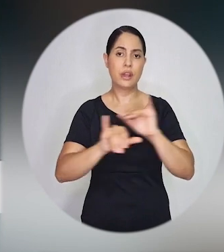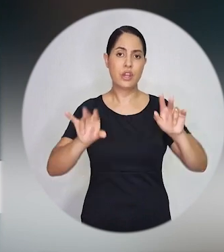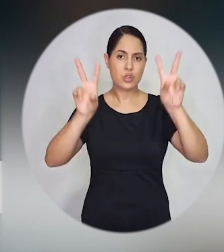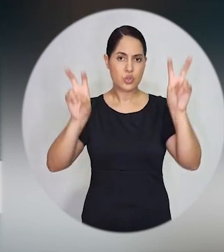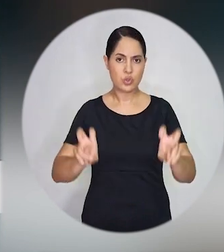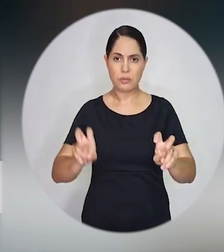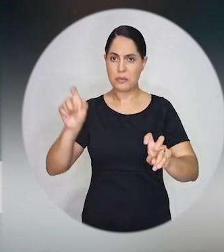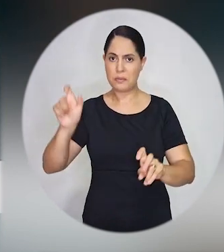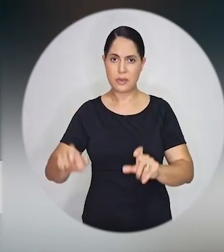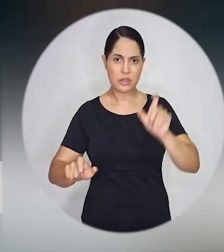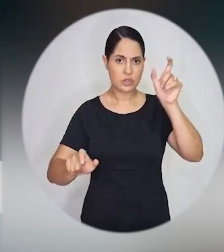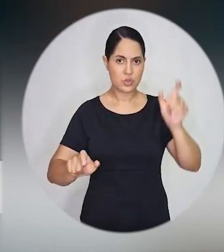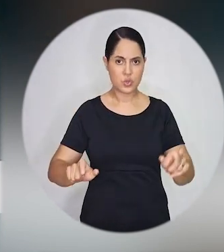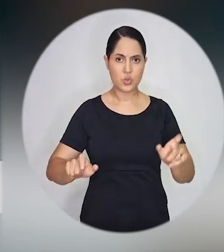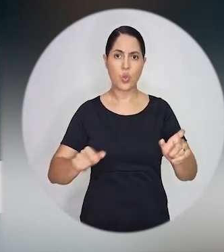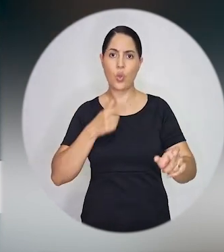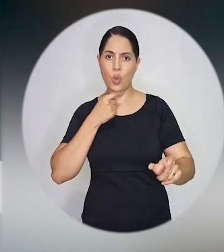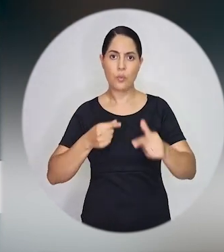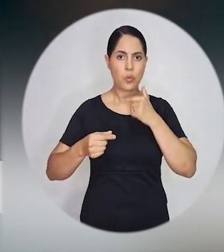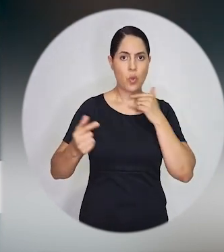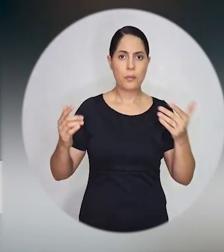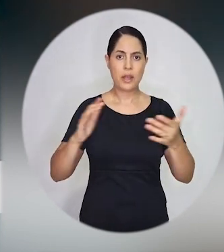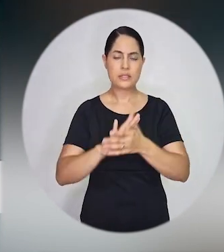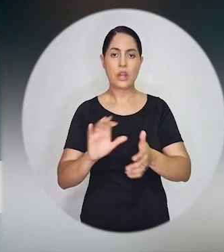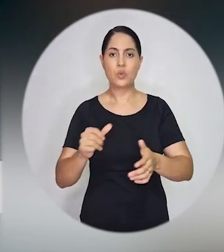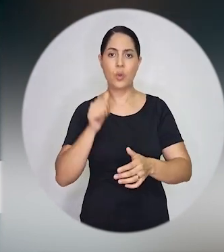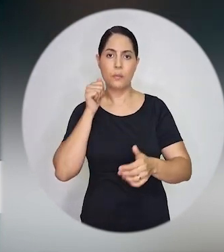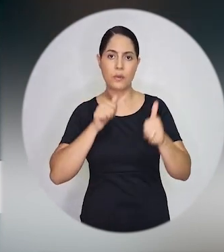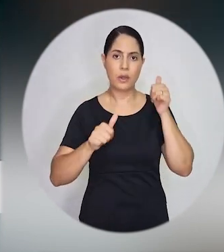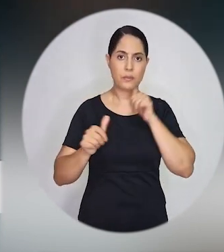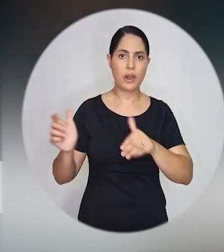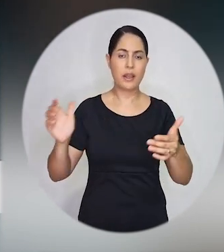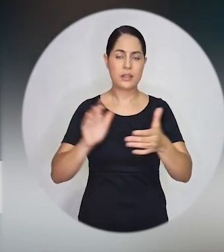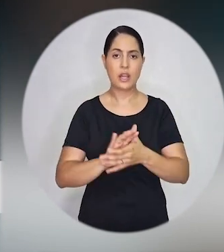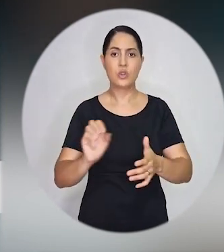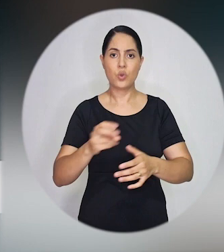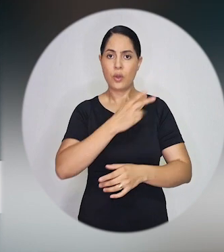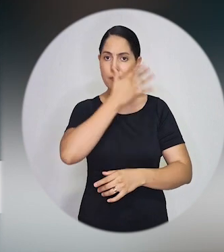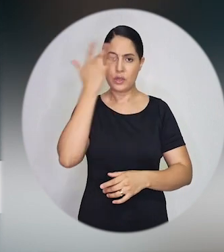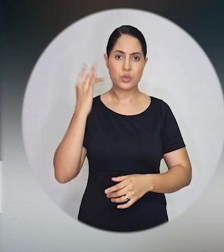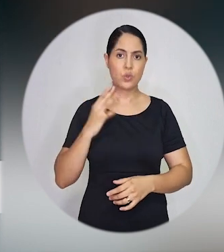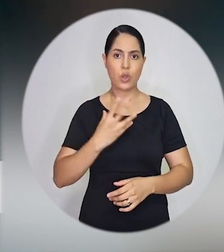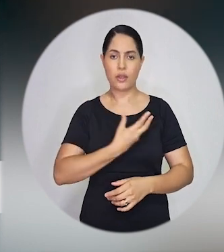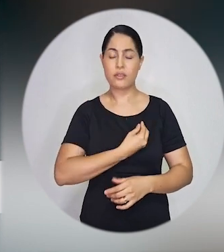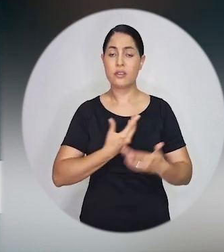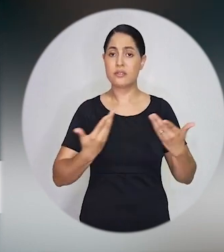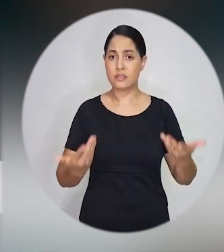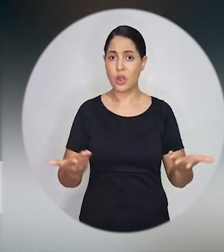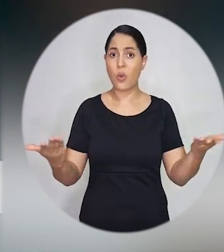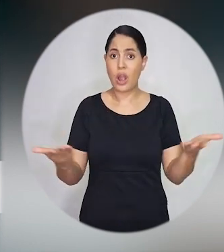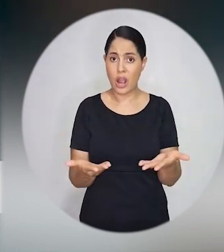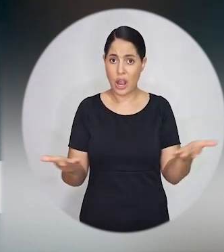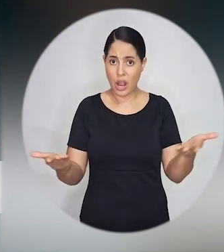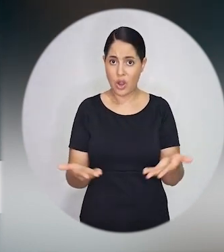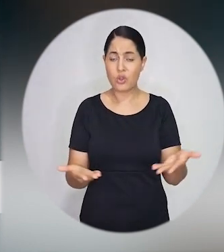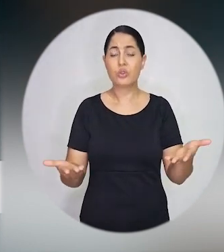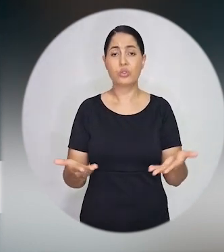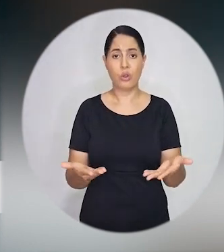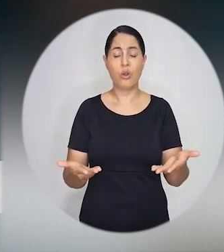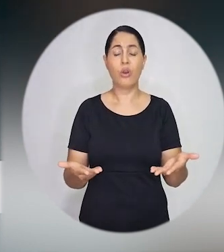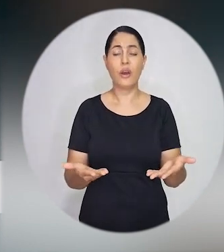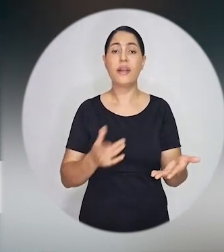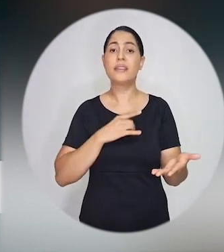de se tratar de casal ou família monoparental, homoafetivo ou transgênero. Senhor presidente, a proposta surgiu